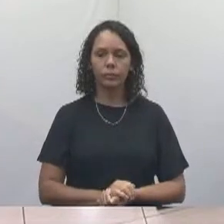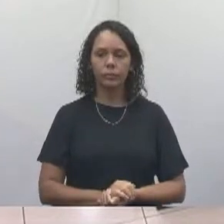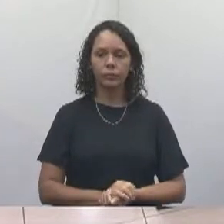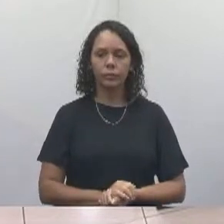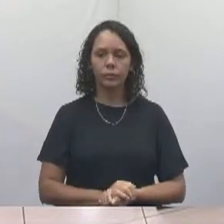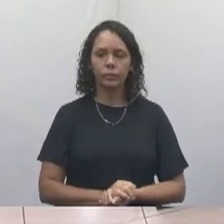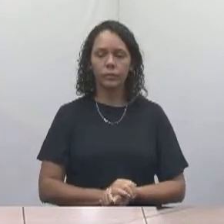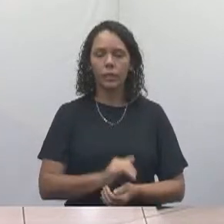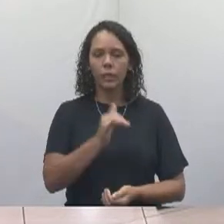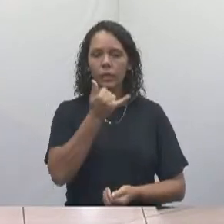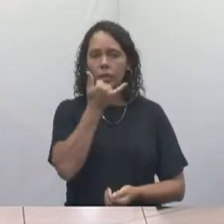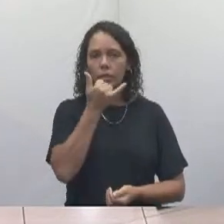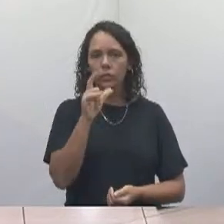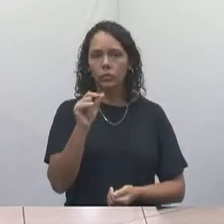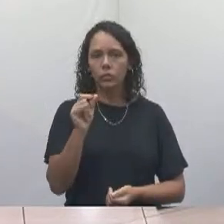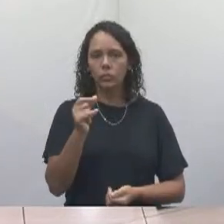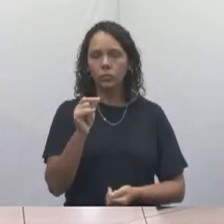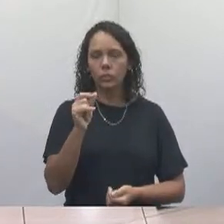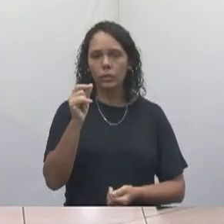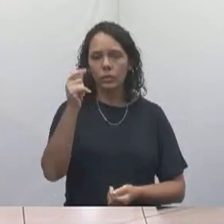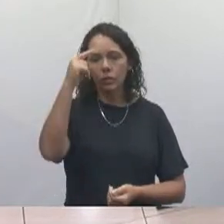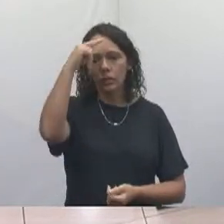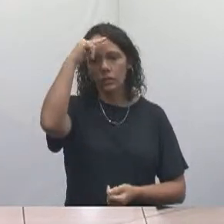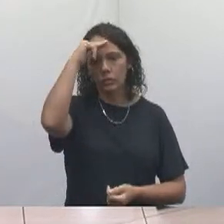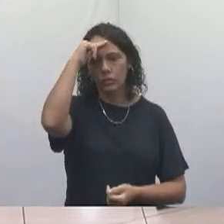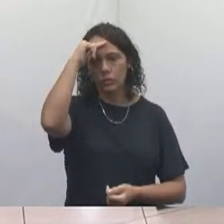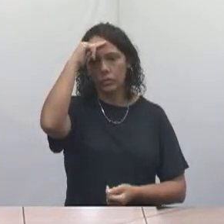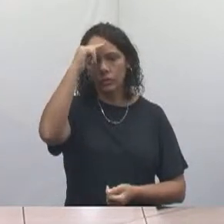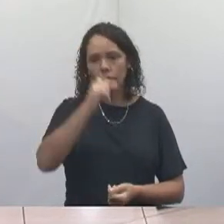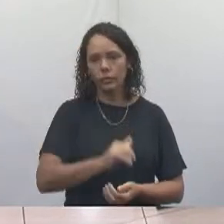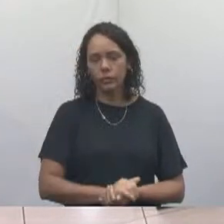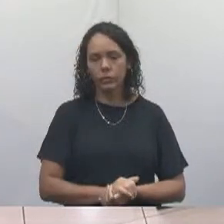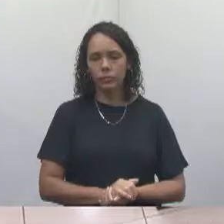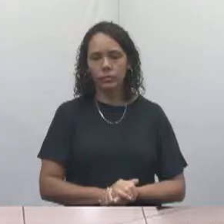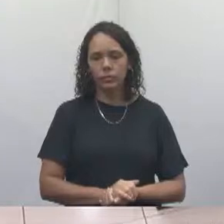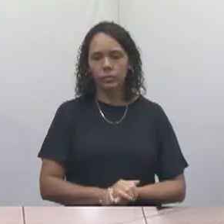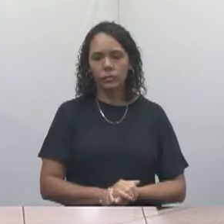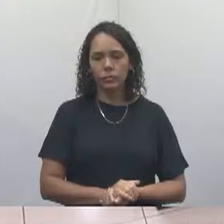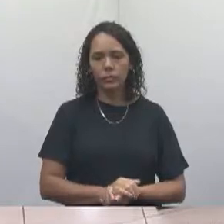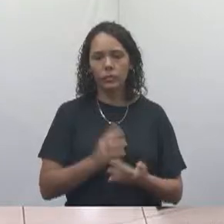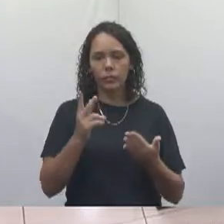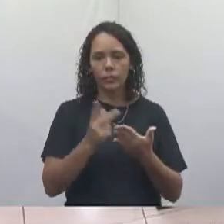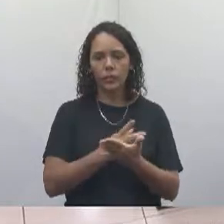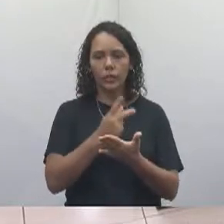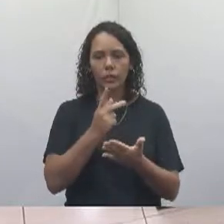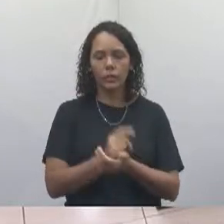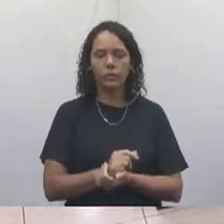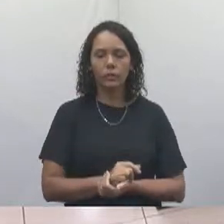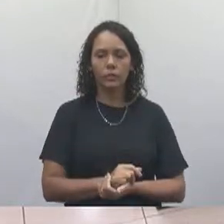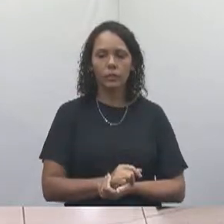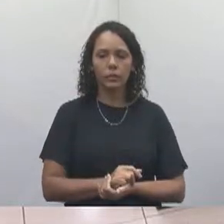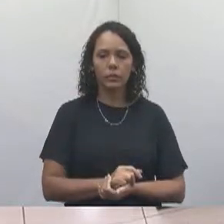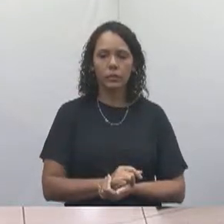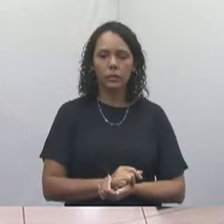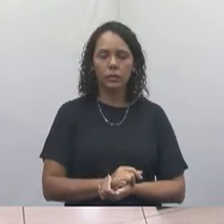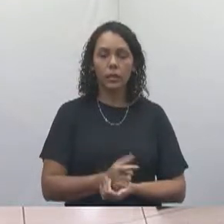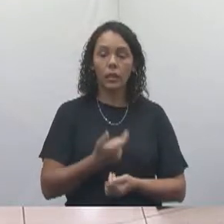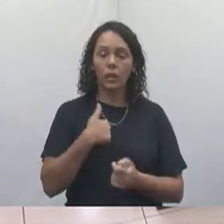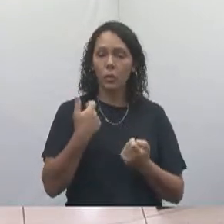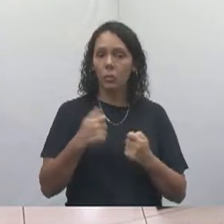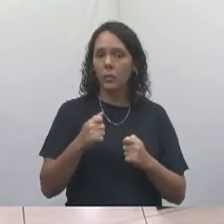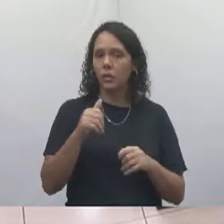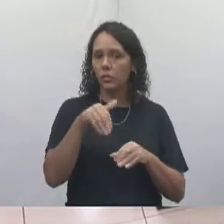Luiz Flávio, desculpa. Do jeito Pulei que anda você. aqui, se eu não votar, tem alguns que não vão votar,